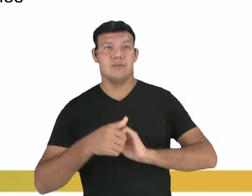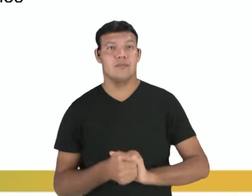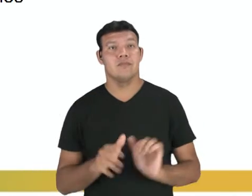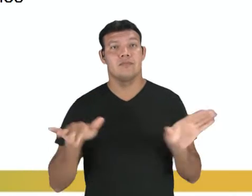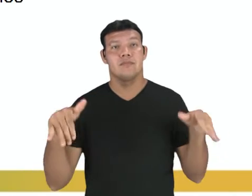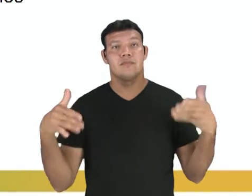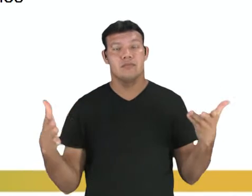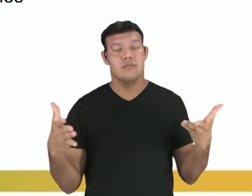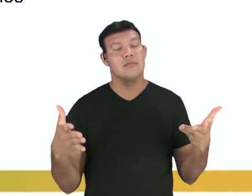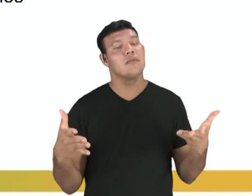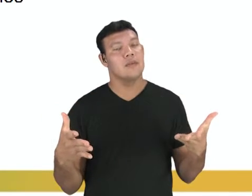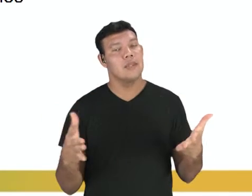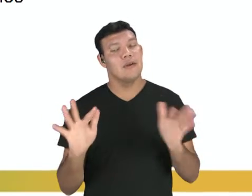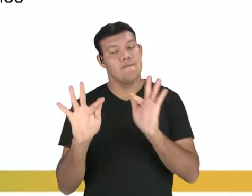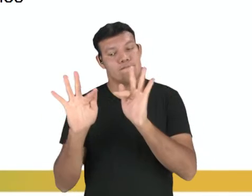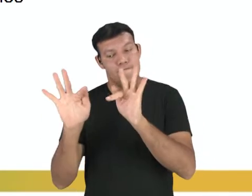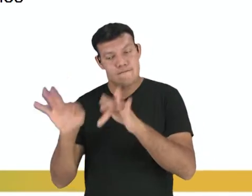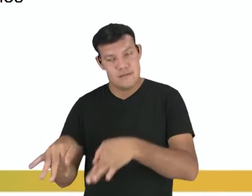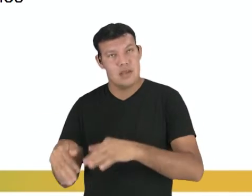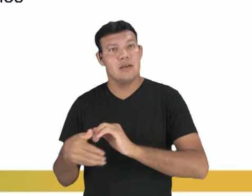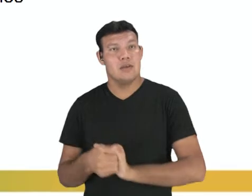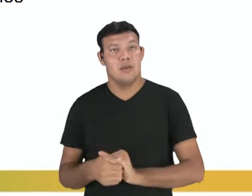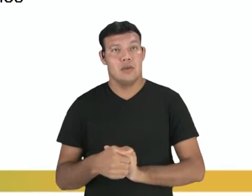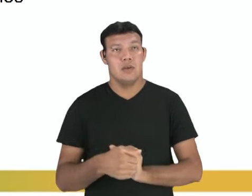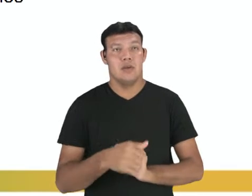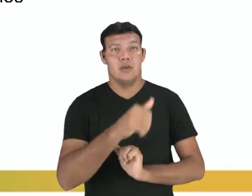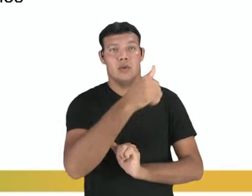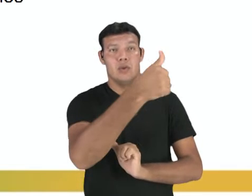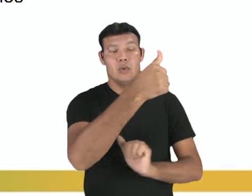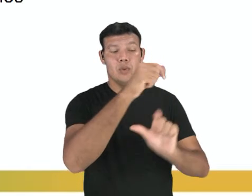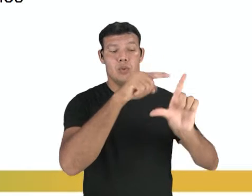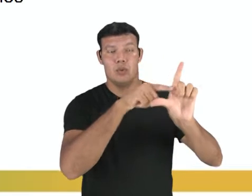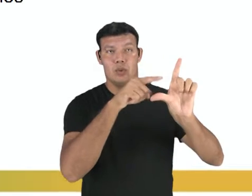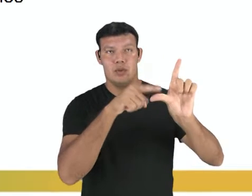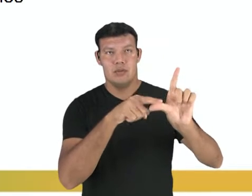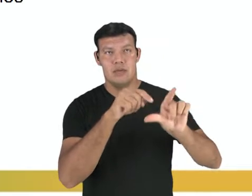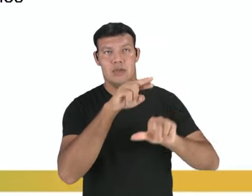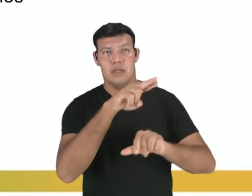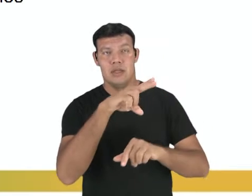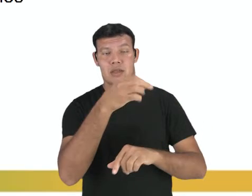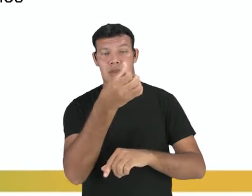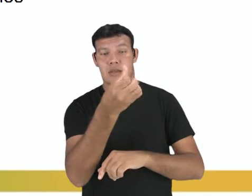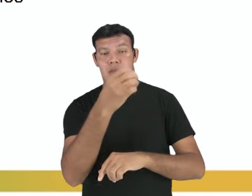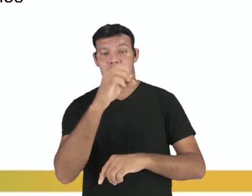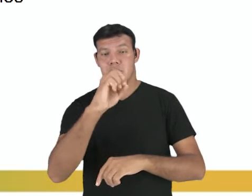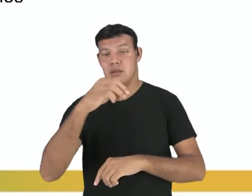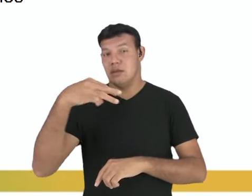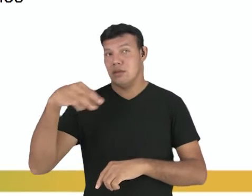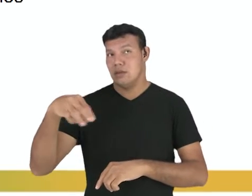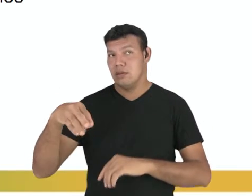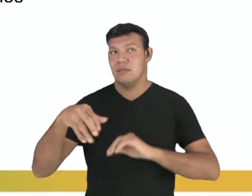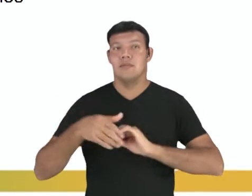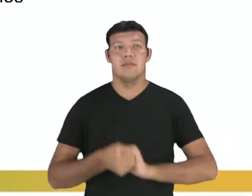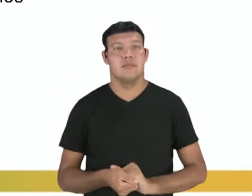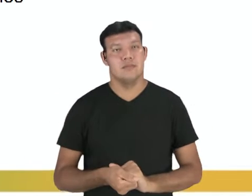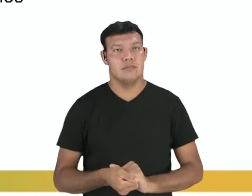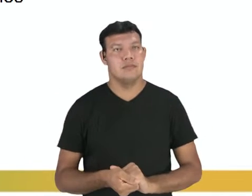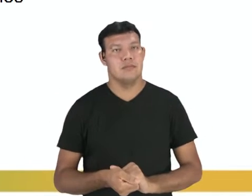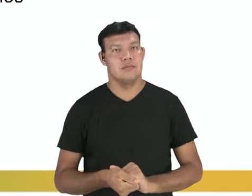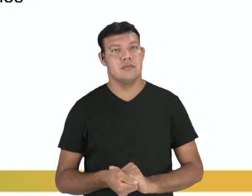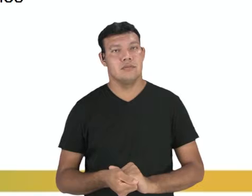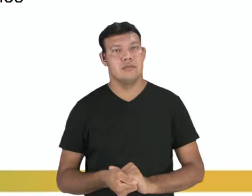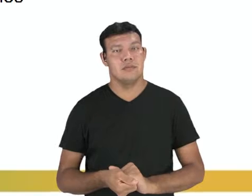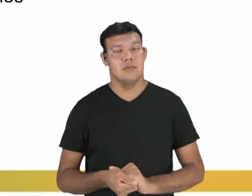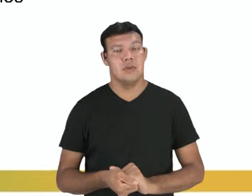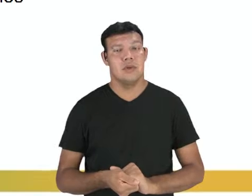assim concluímos que um grau e é igual a 60 minutos é